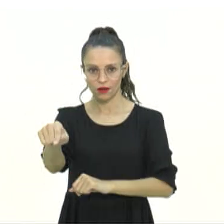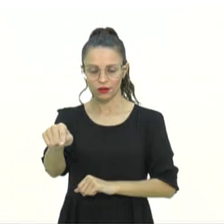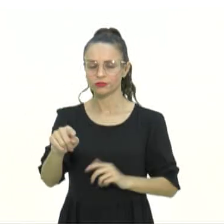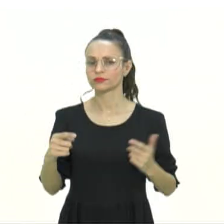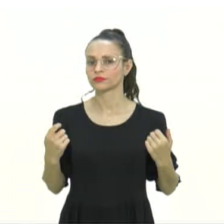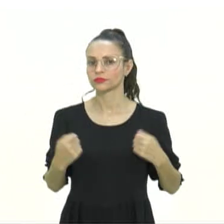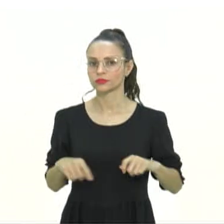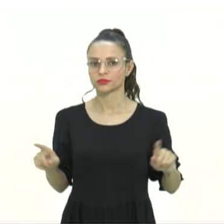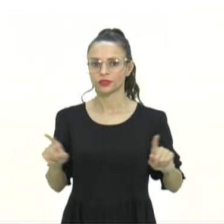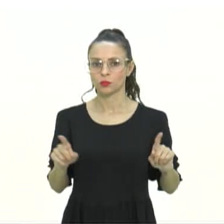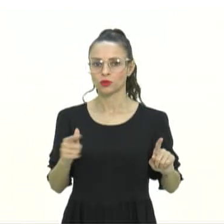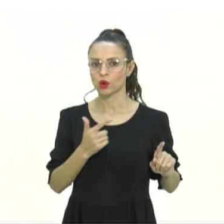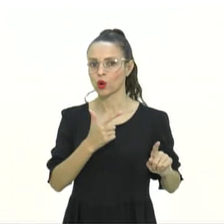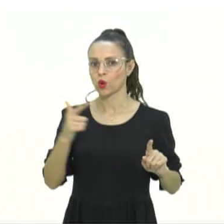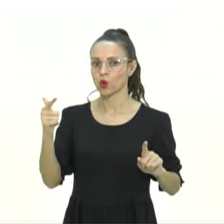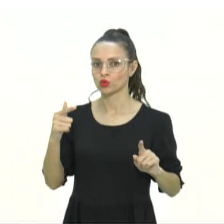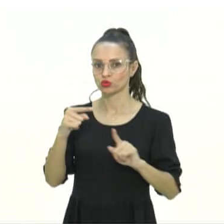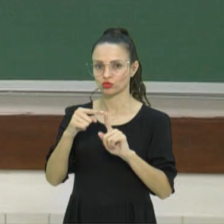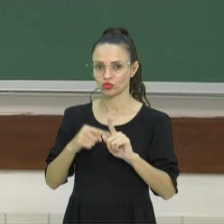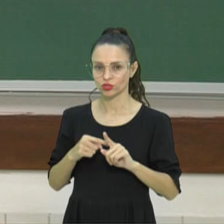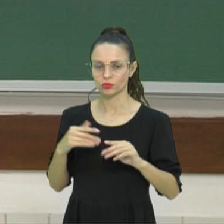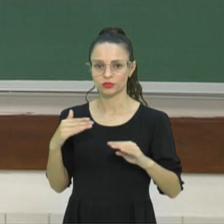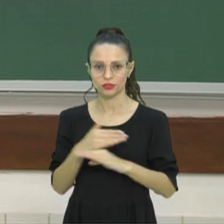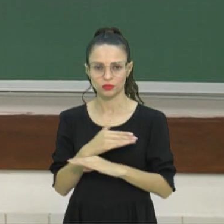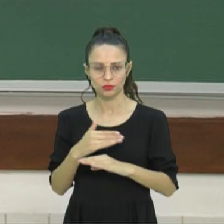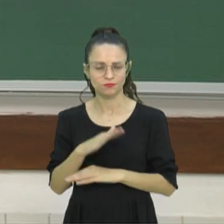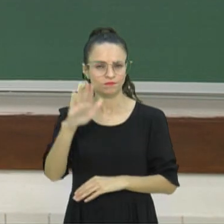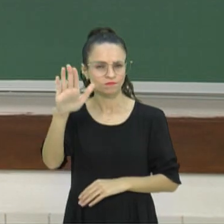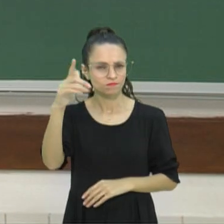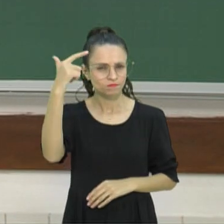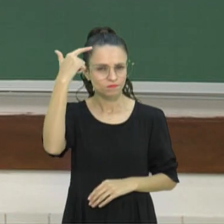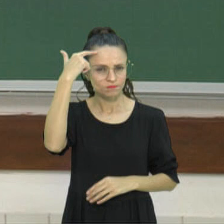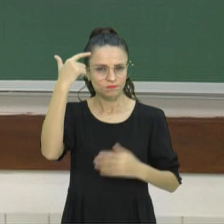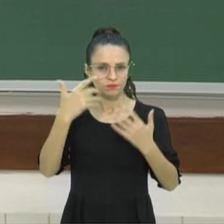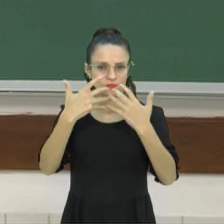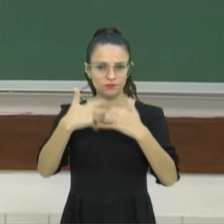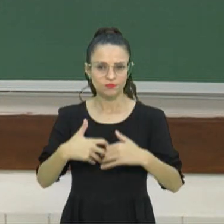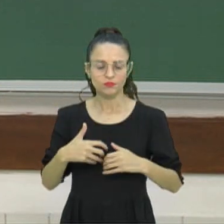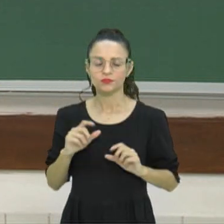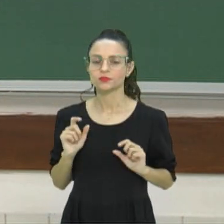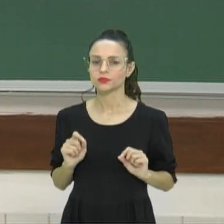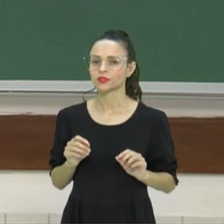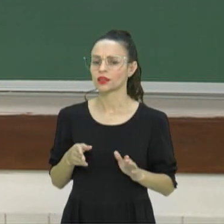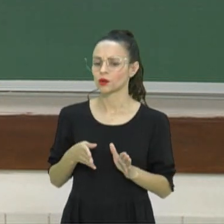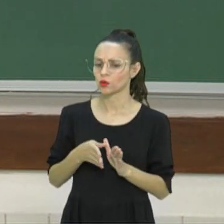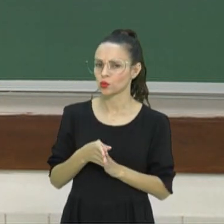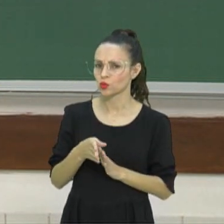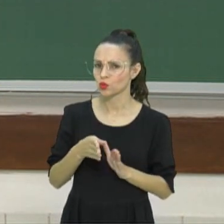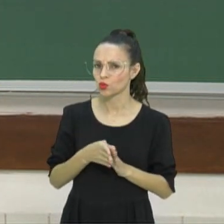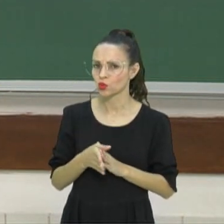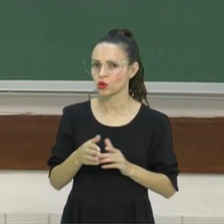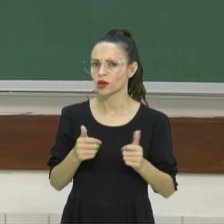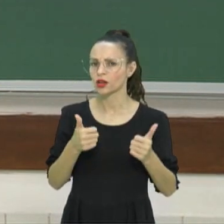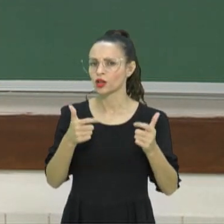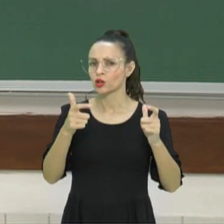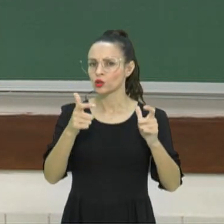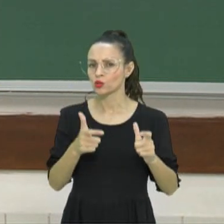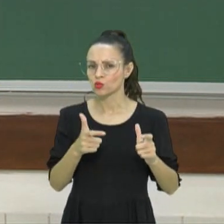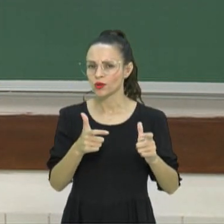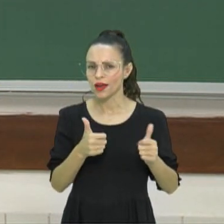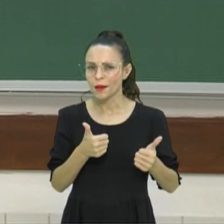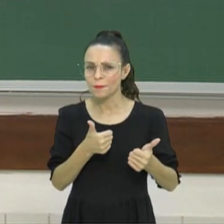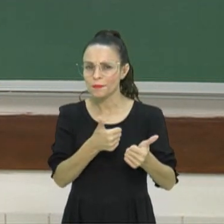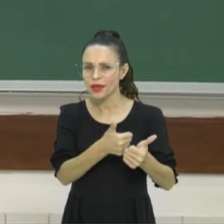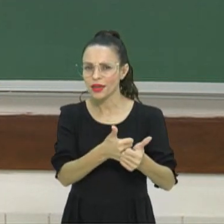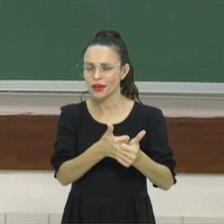a necessidade de outros meios de transporte. Vamos parar um pouquinho e pensar. Recomendado para pequenas